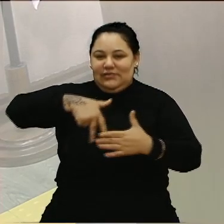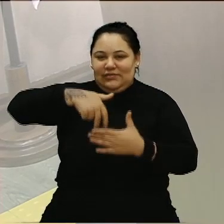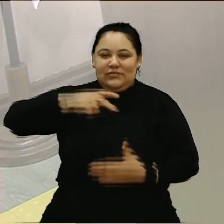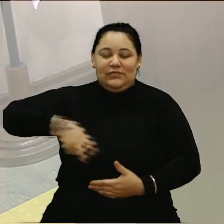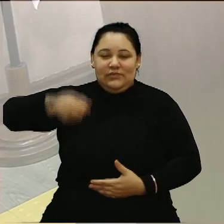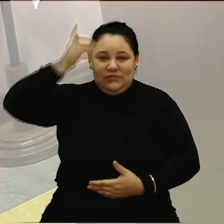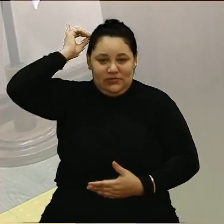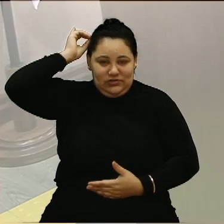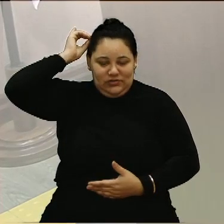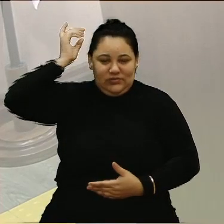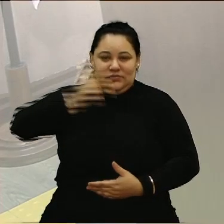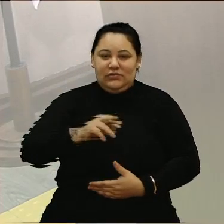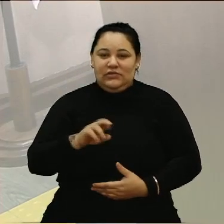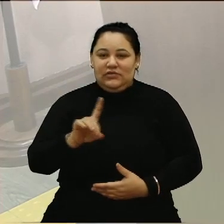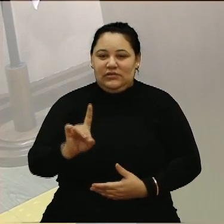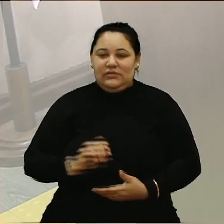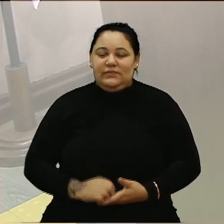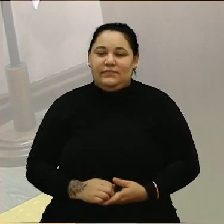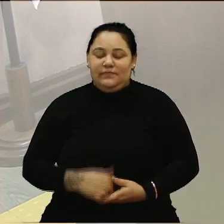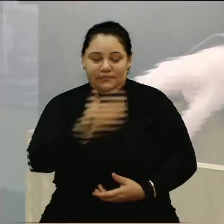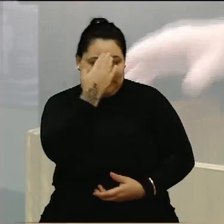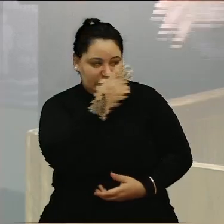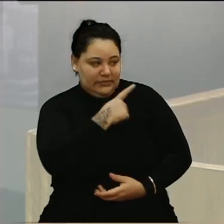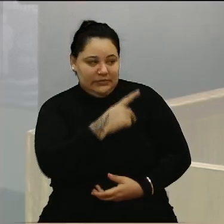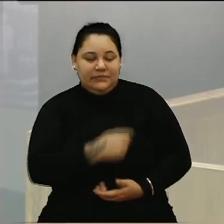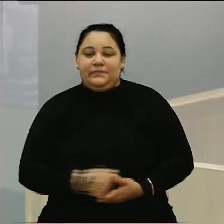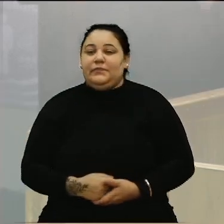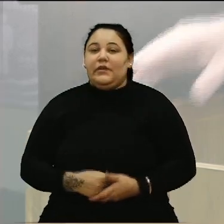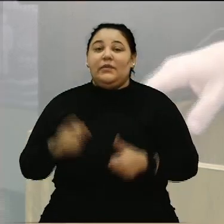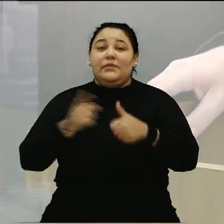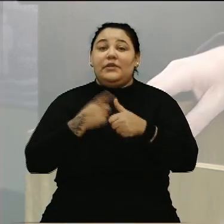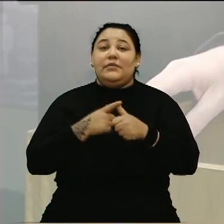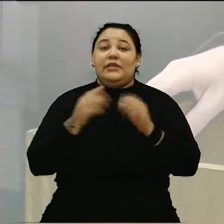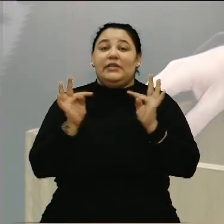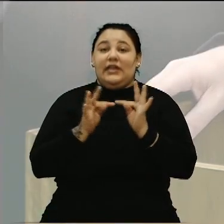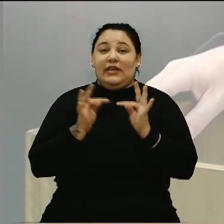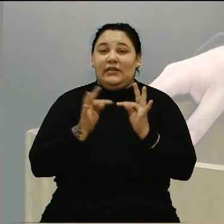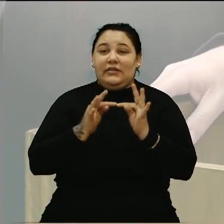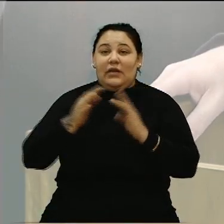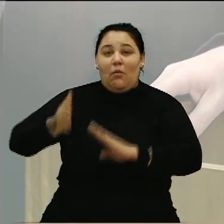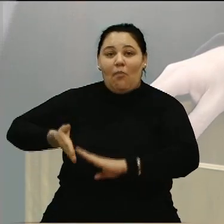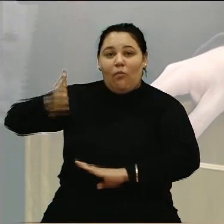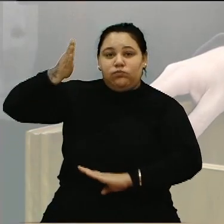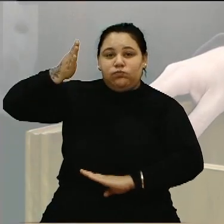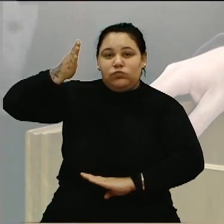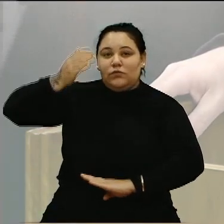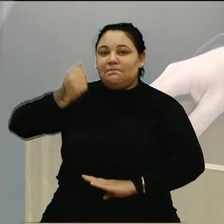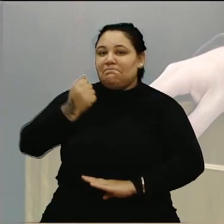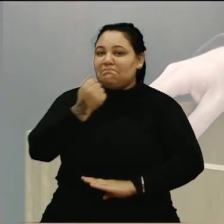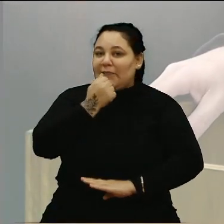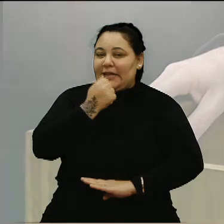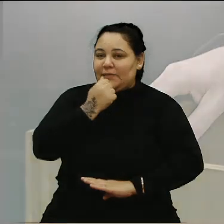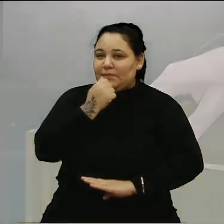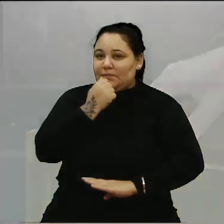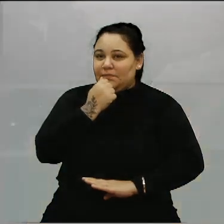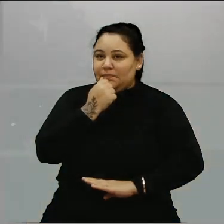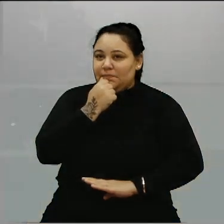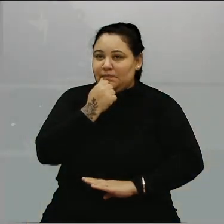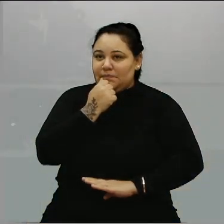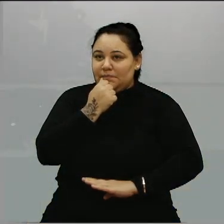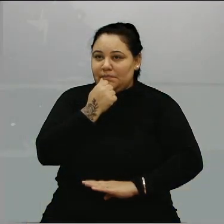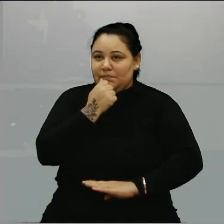Lucas Dil, PRD. Obrigado, presidente. A primeira técnica, então, o muro de pedras, né, que